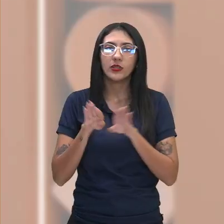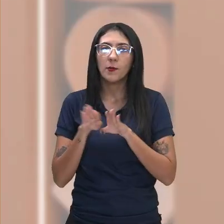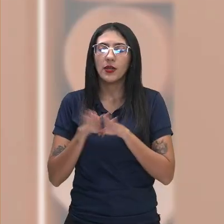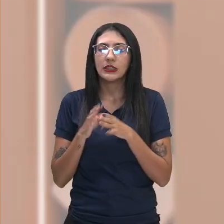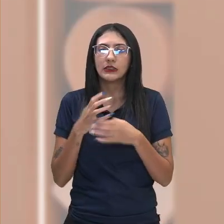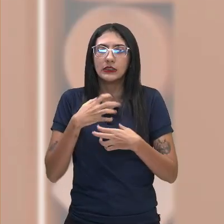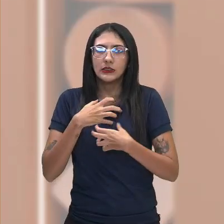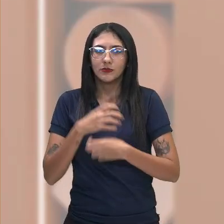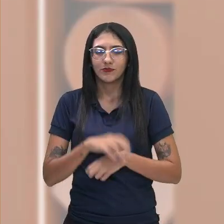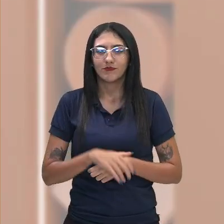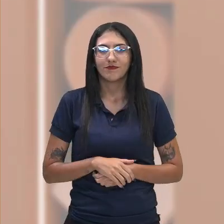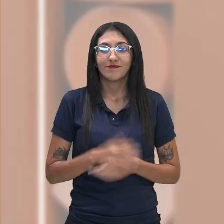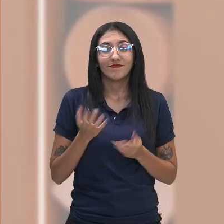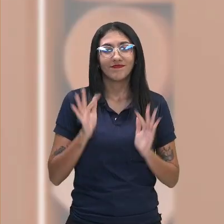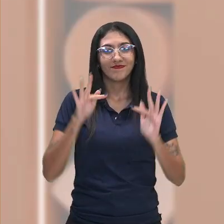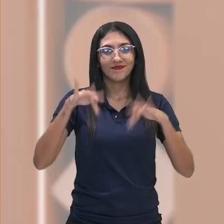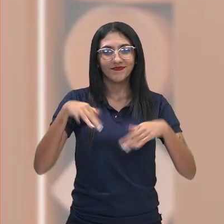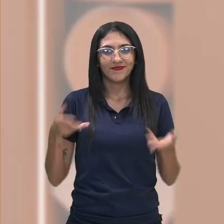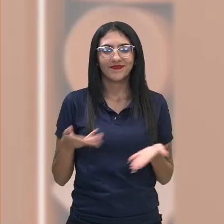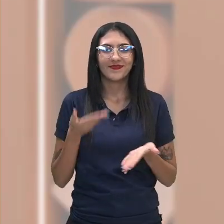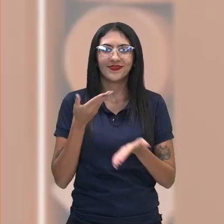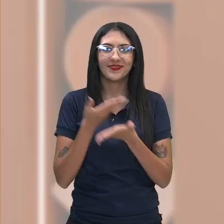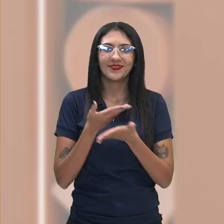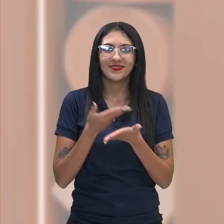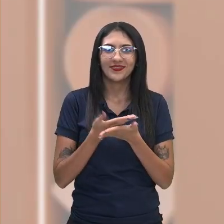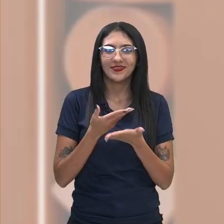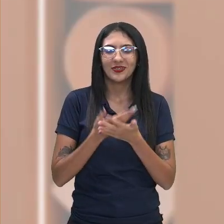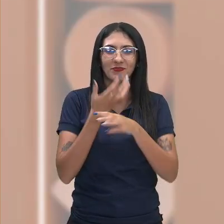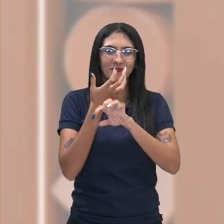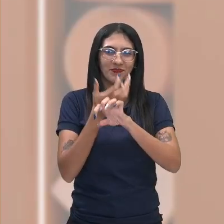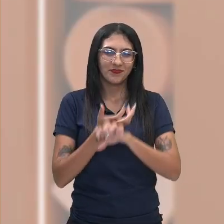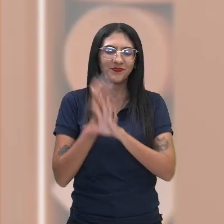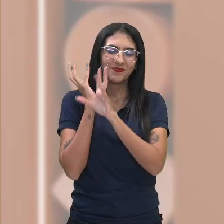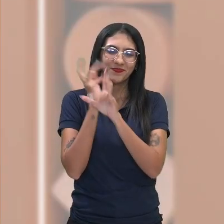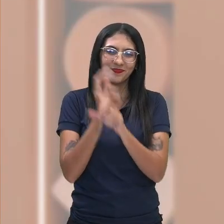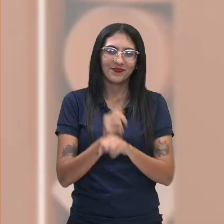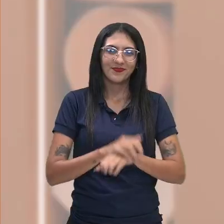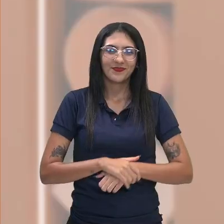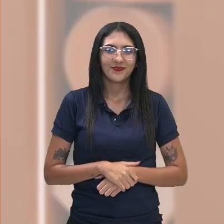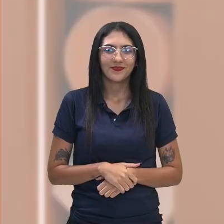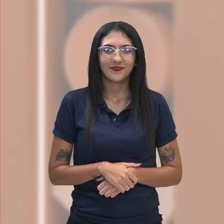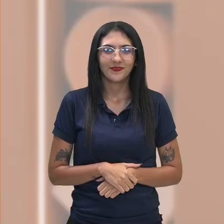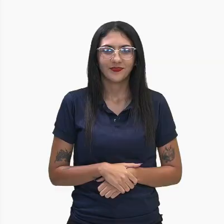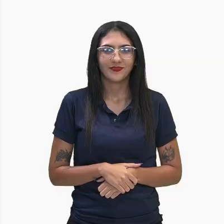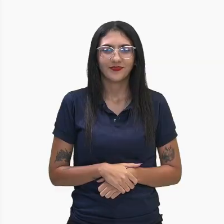E é assim que encerramos esse nosso momento de revisão.